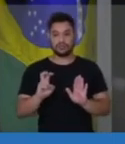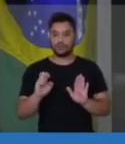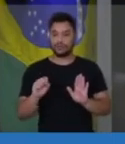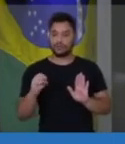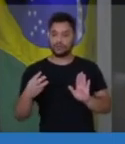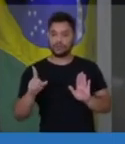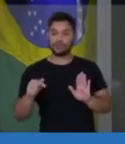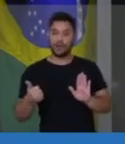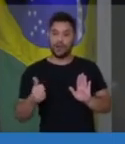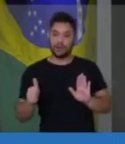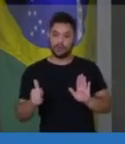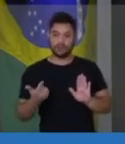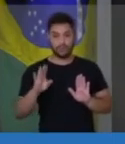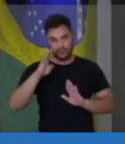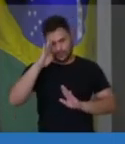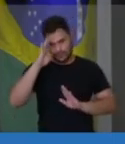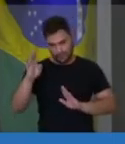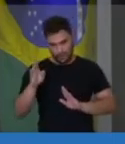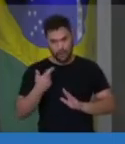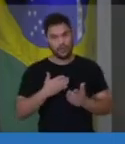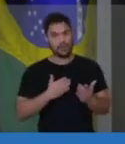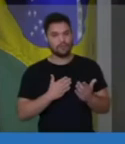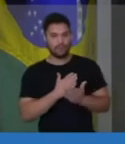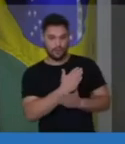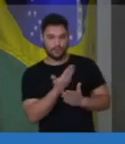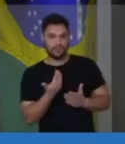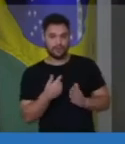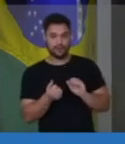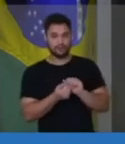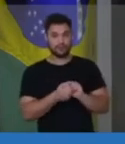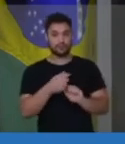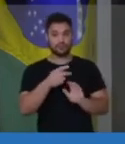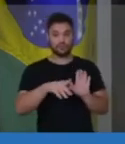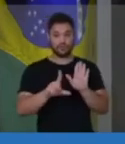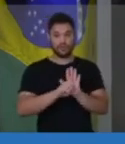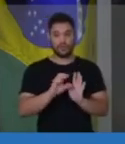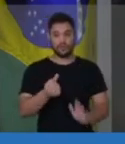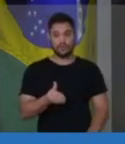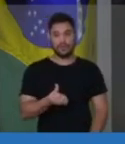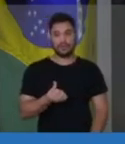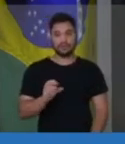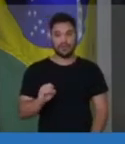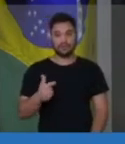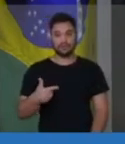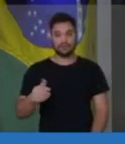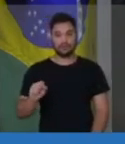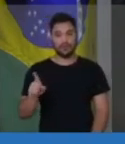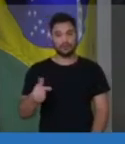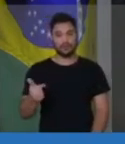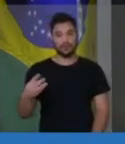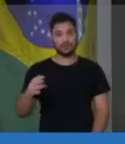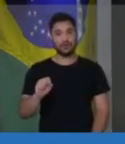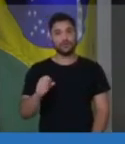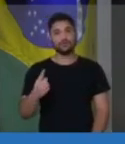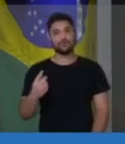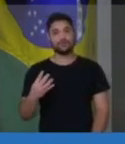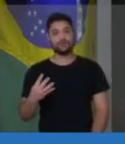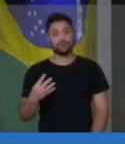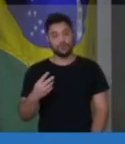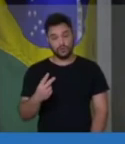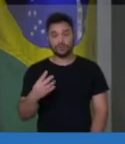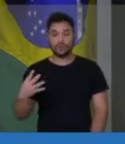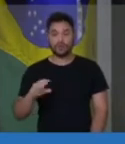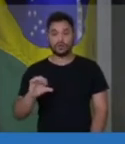de 2011 como principal, que foi aprovado juntamente com os PLs 6028 de 2013, 8124